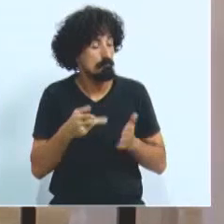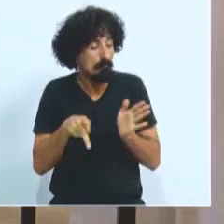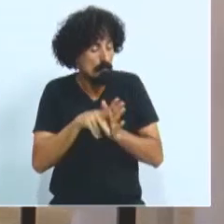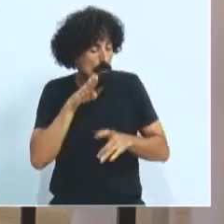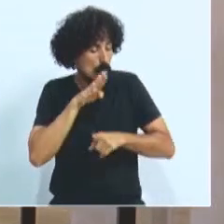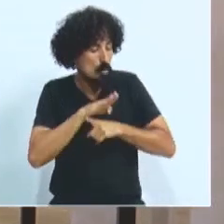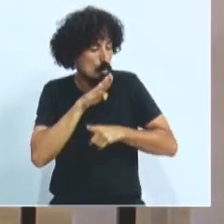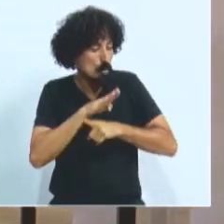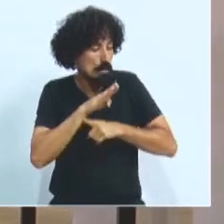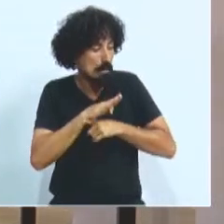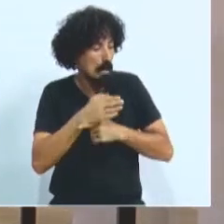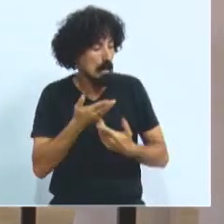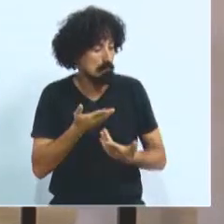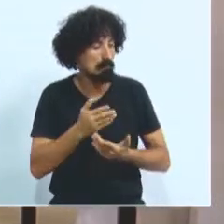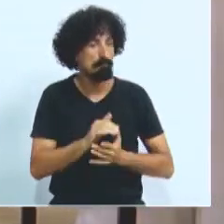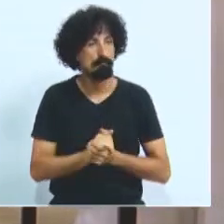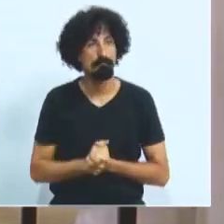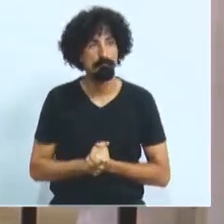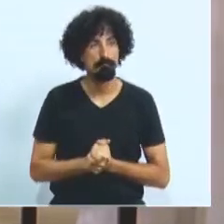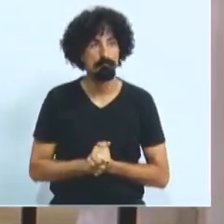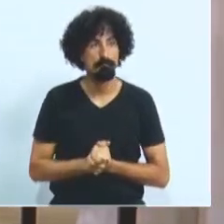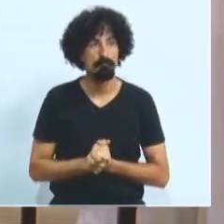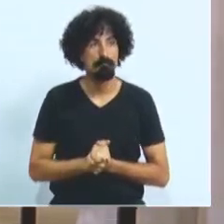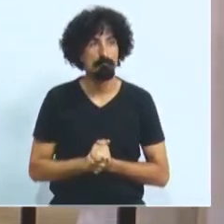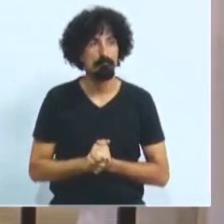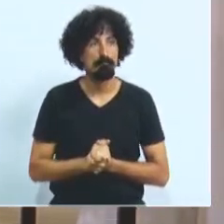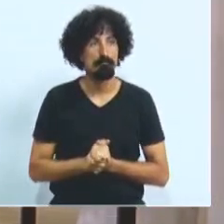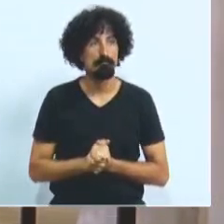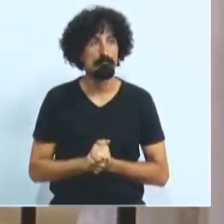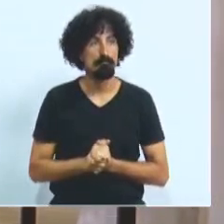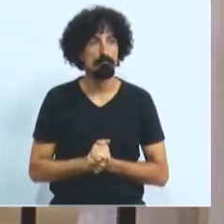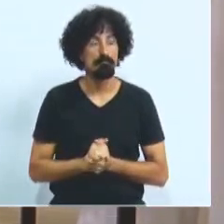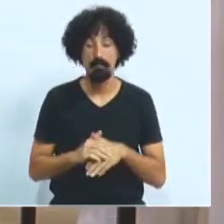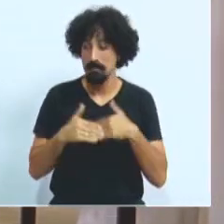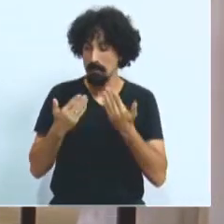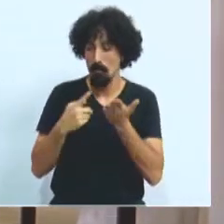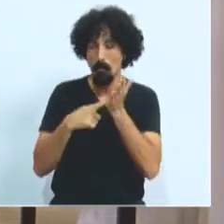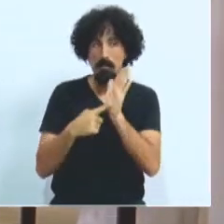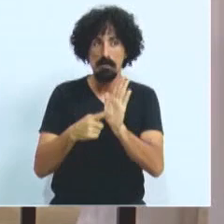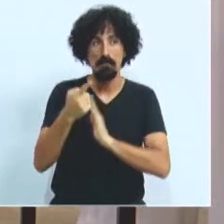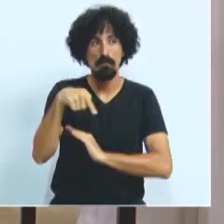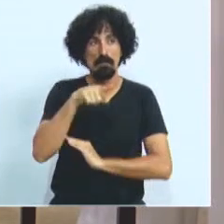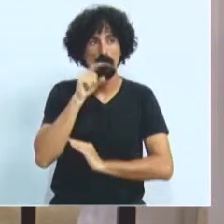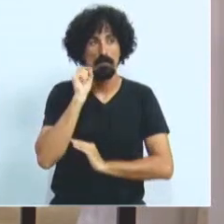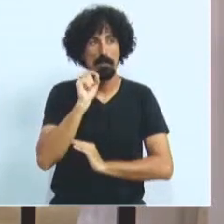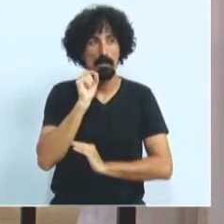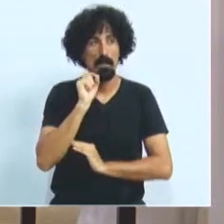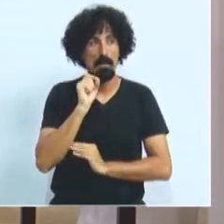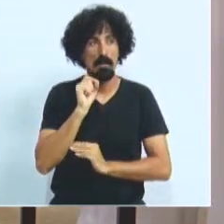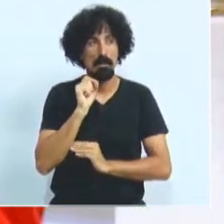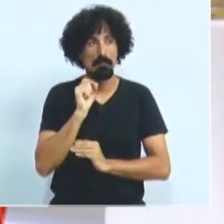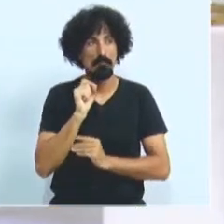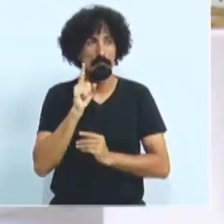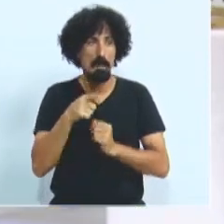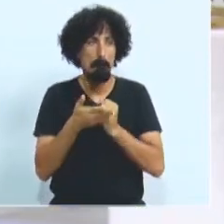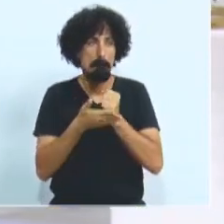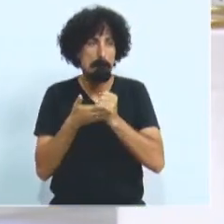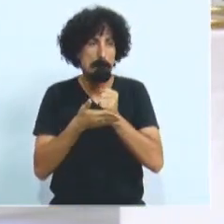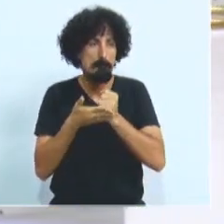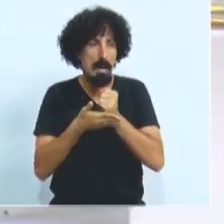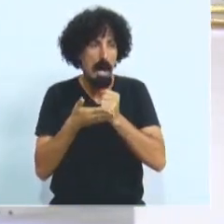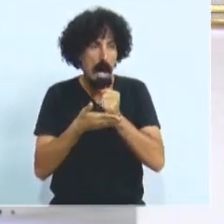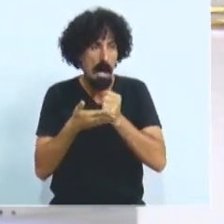a desengasgar. Bom dia a todos. Eu vou demonstrar aqui uma manobra básica, né,